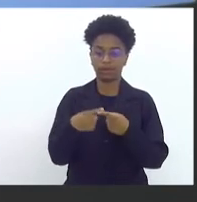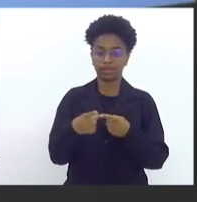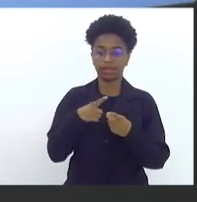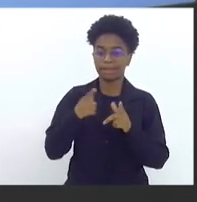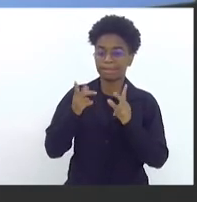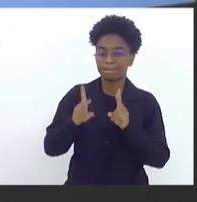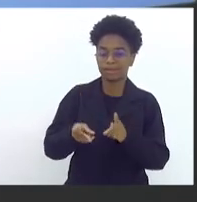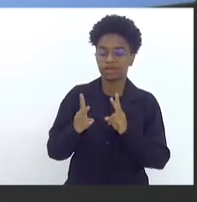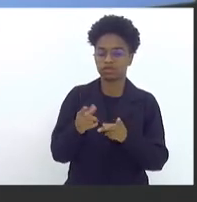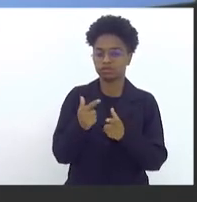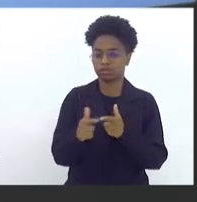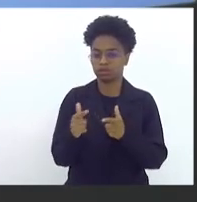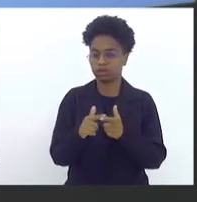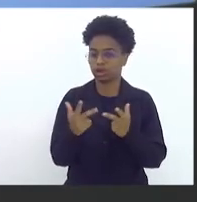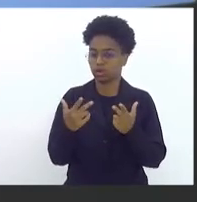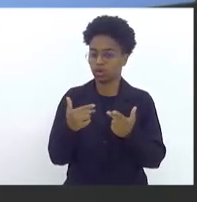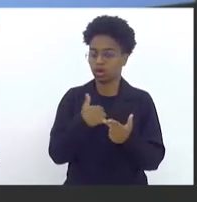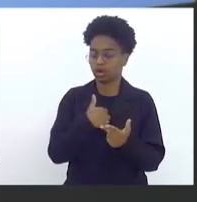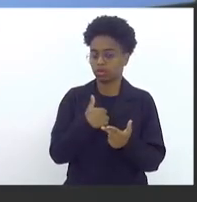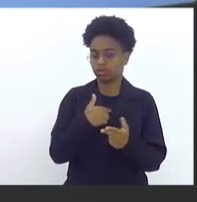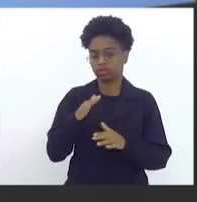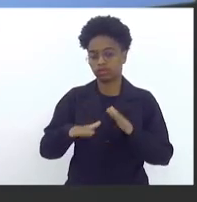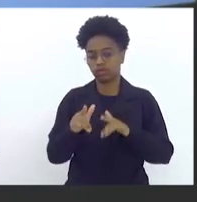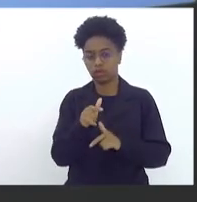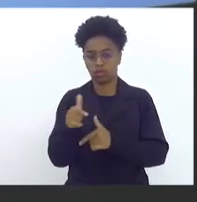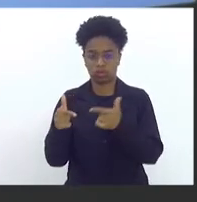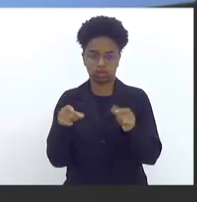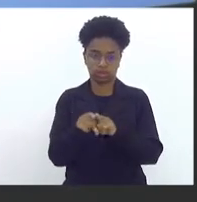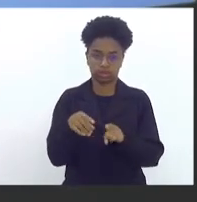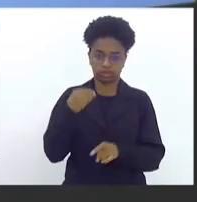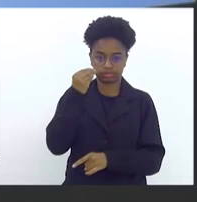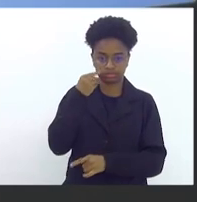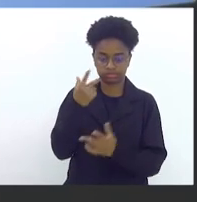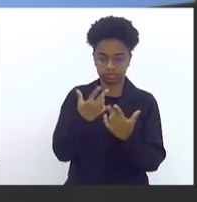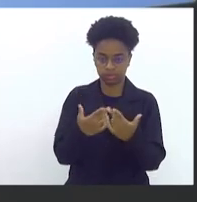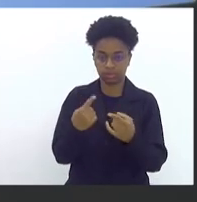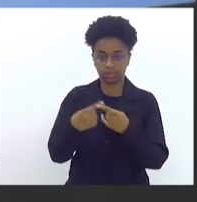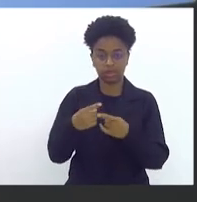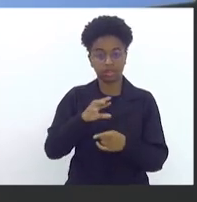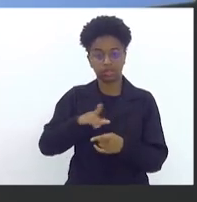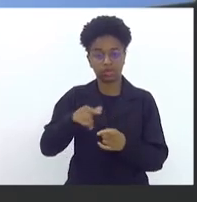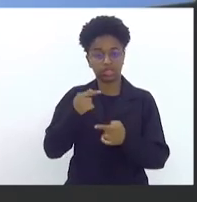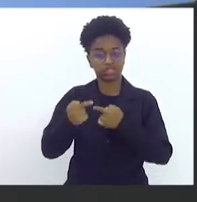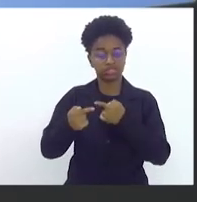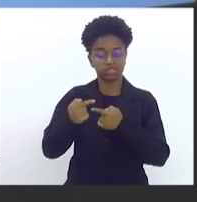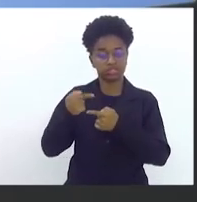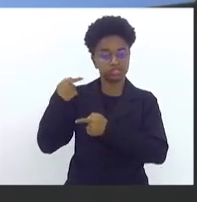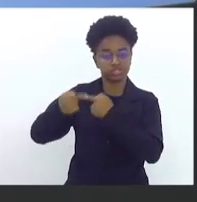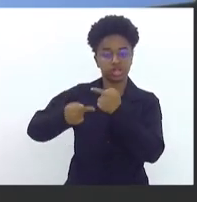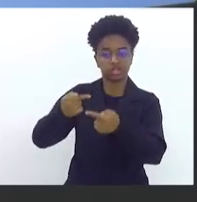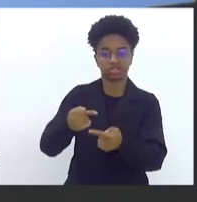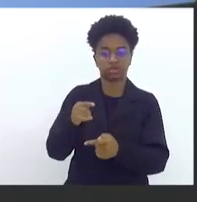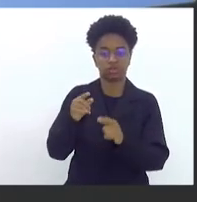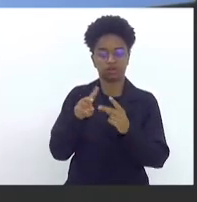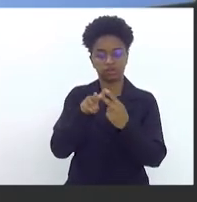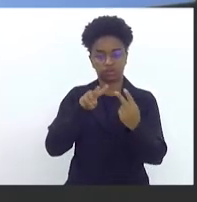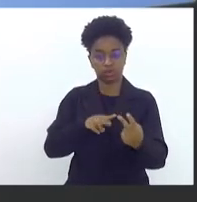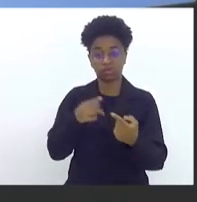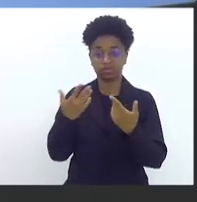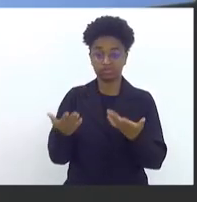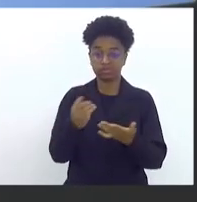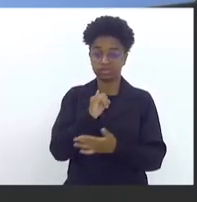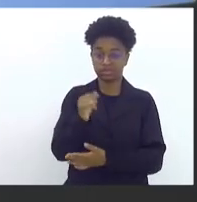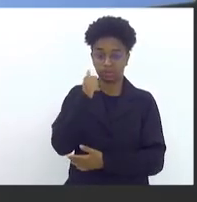mesmo problema que eu talvez muito espaço é não são da geração Nato digital então quando a mulher chega